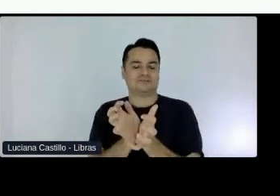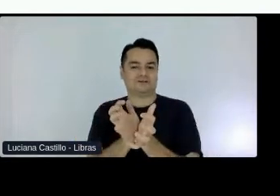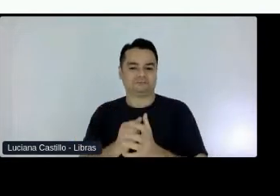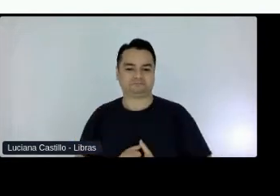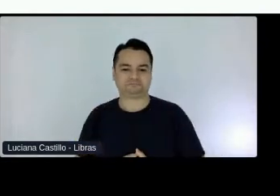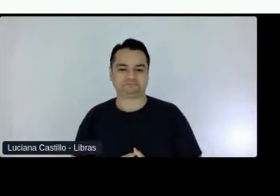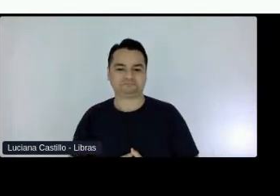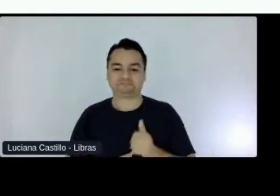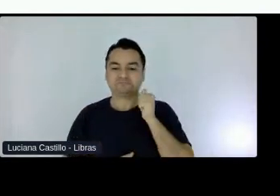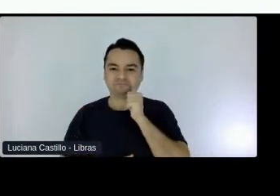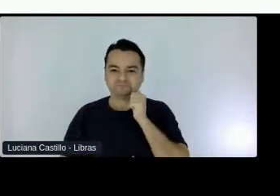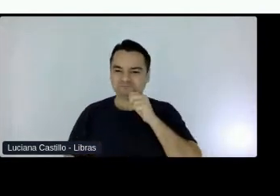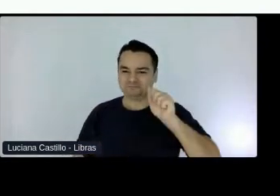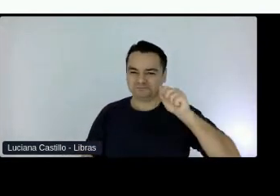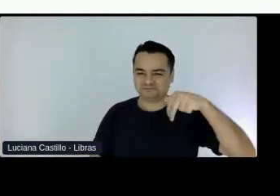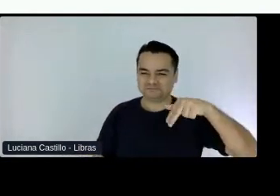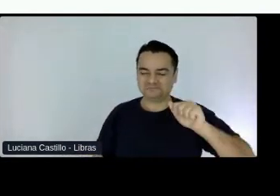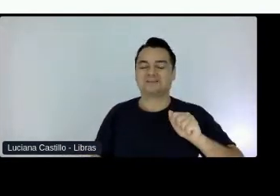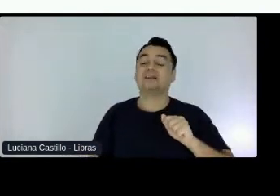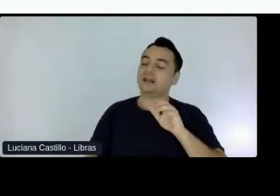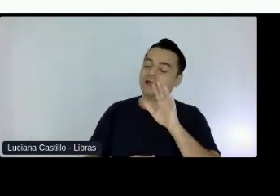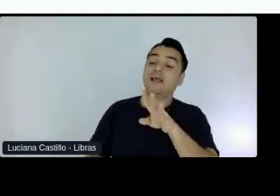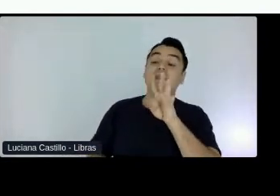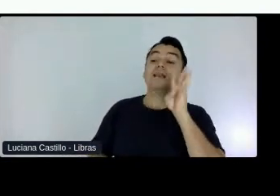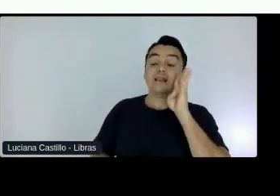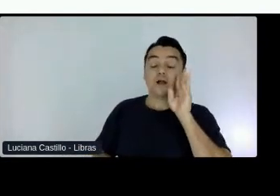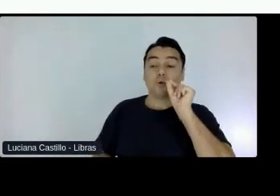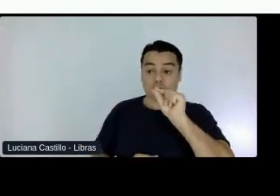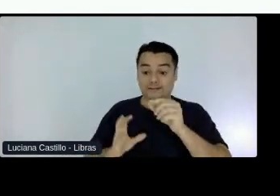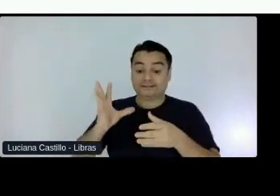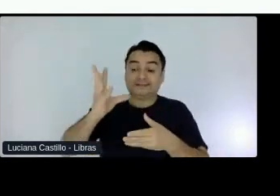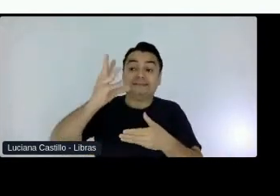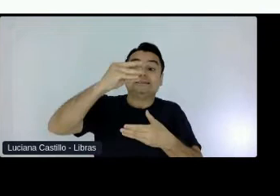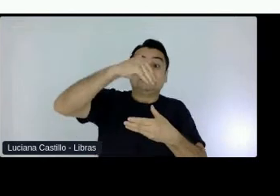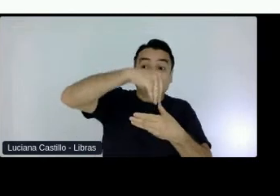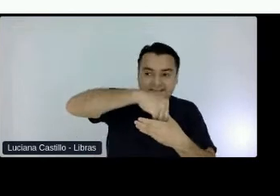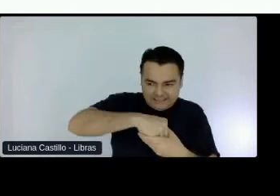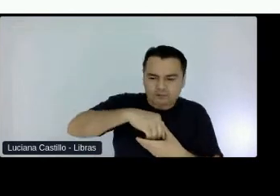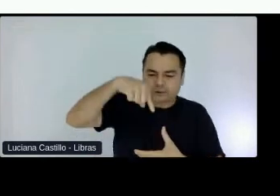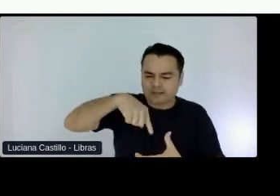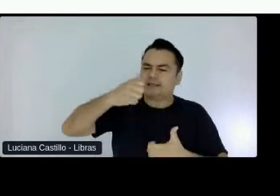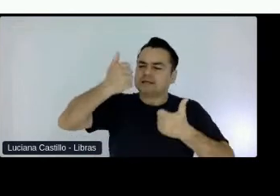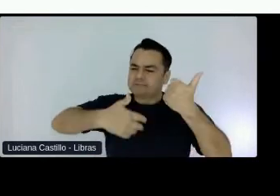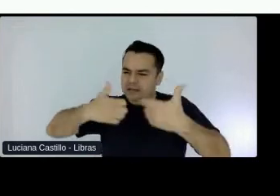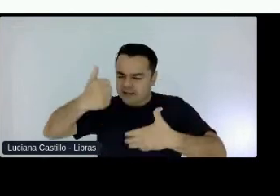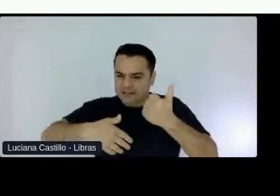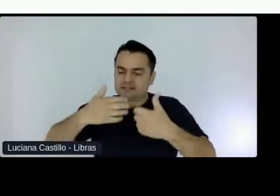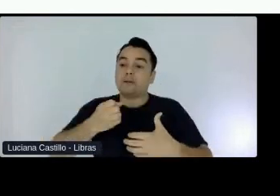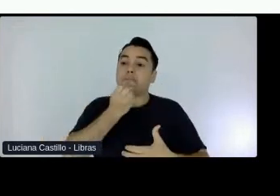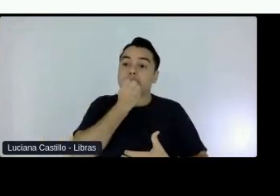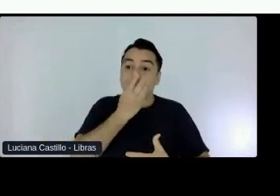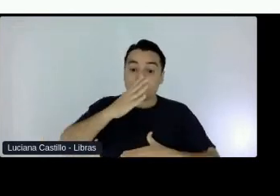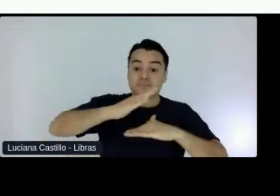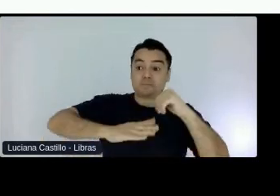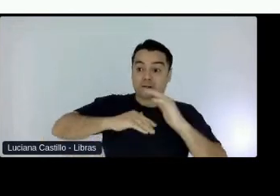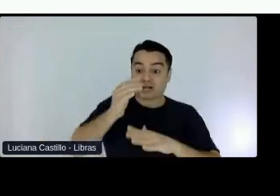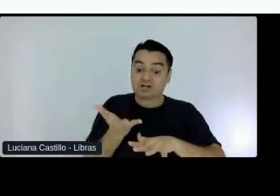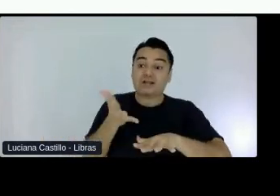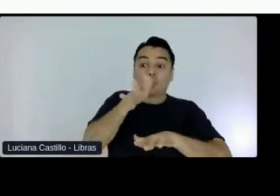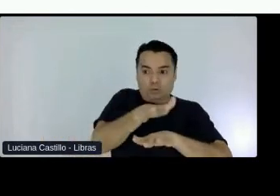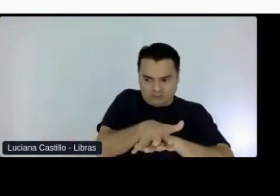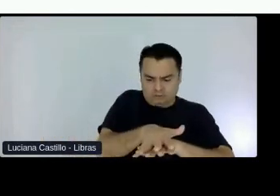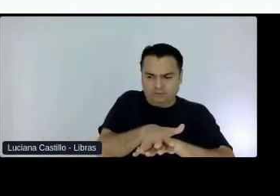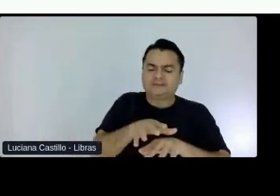bacana o seguinte, que dentro dessas sensibilizações, que a gente chama de boas práticas de inclusão, sempre trago